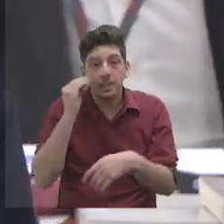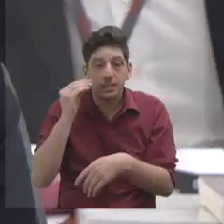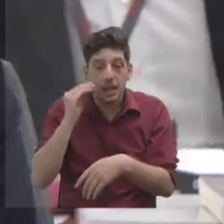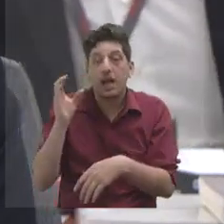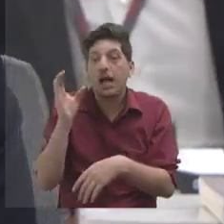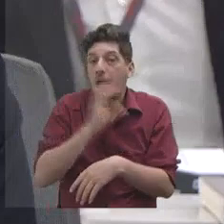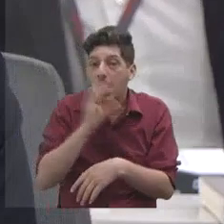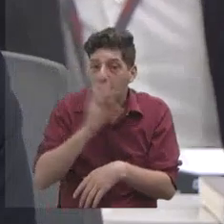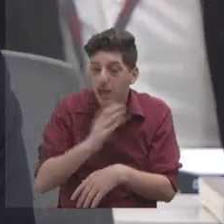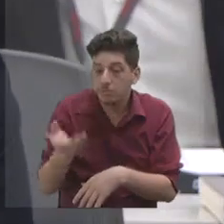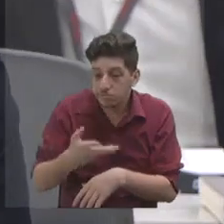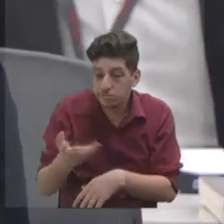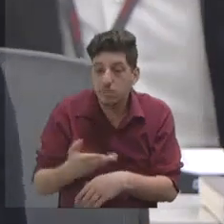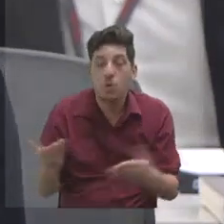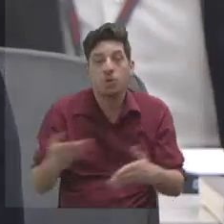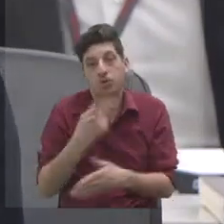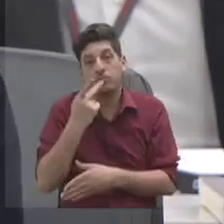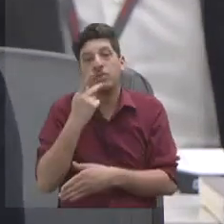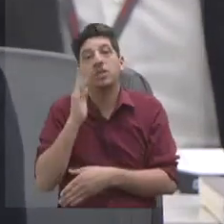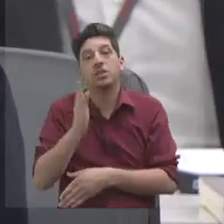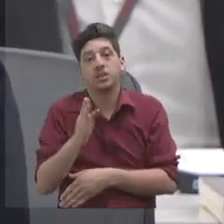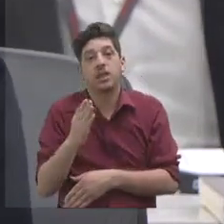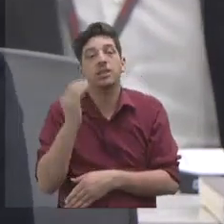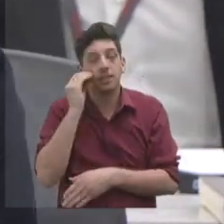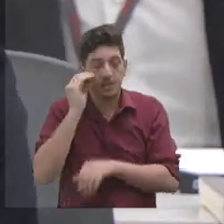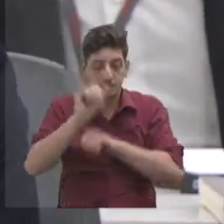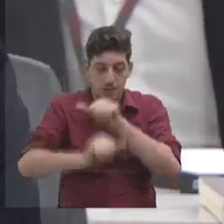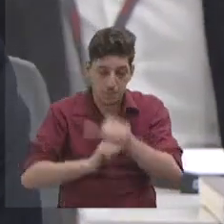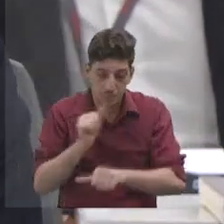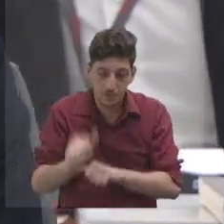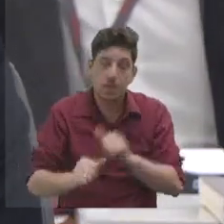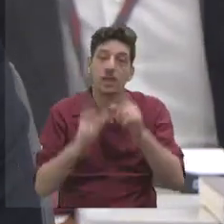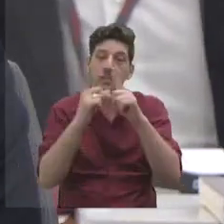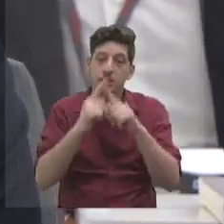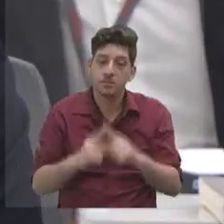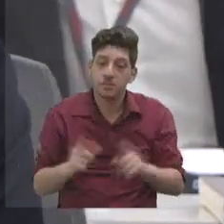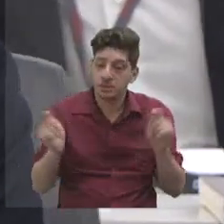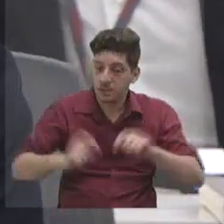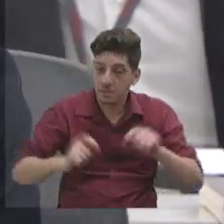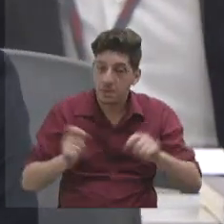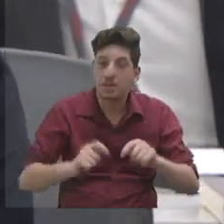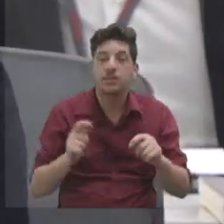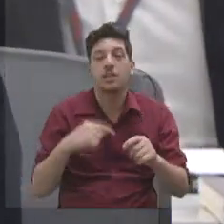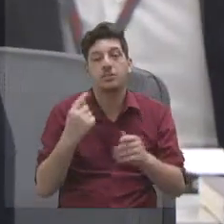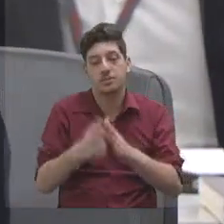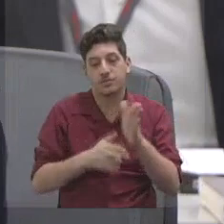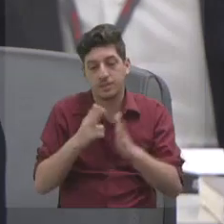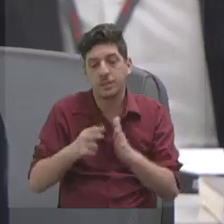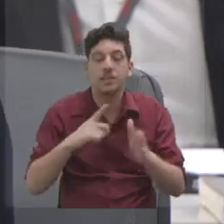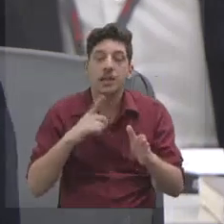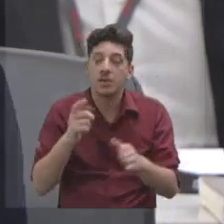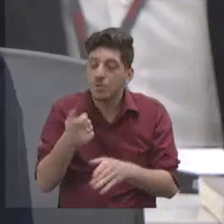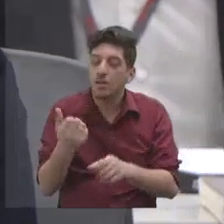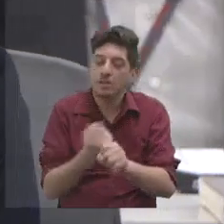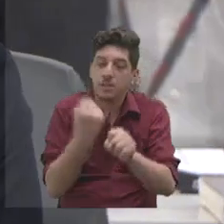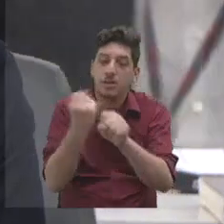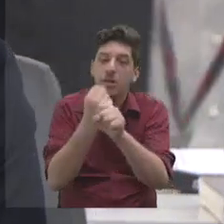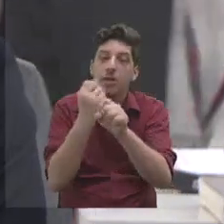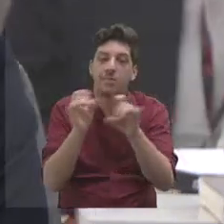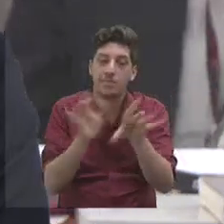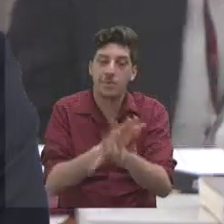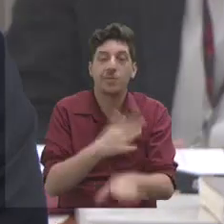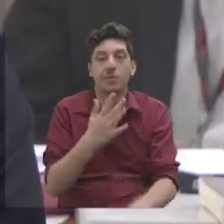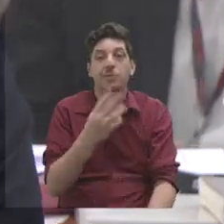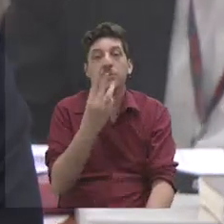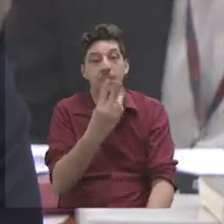e falamos com uma satisfação Nossa mudando um pouco essa fotografia da condição da nossa malha a gente tem entre obras concluídas de um ano para cá 32